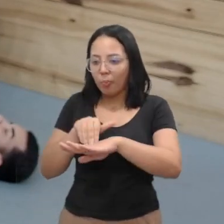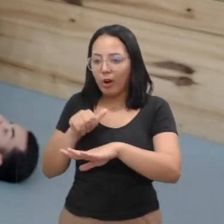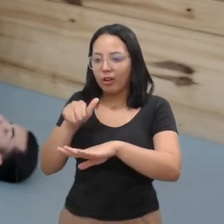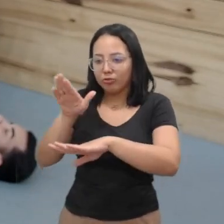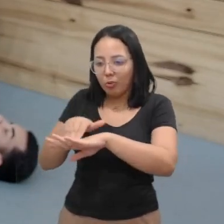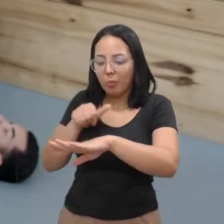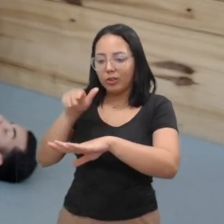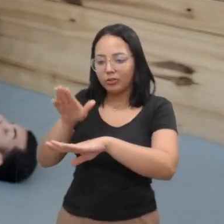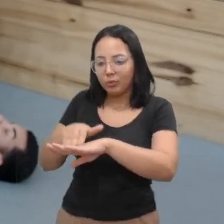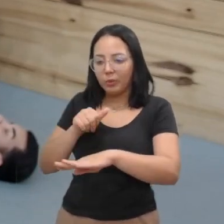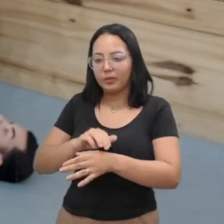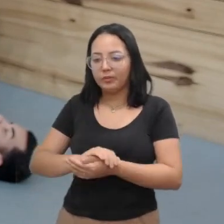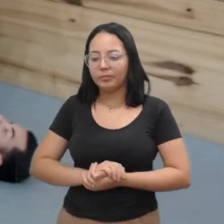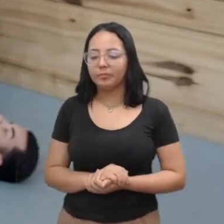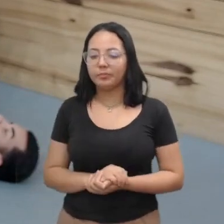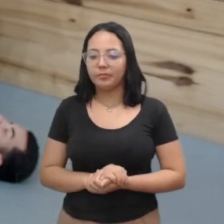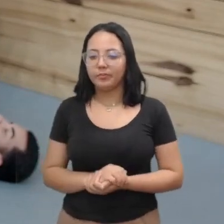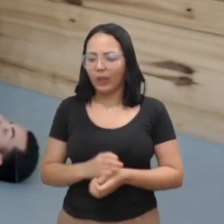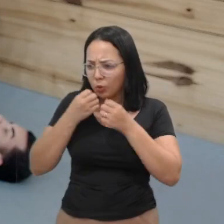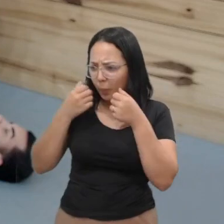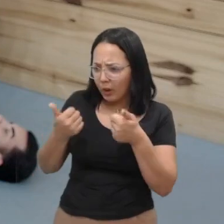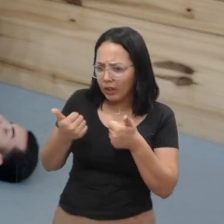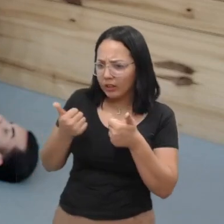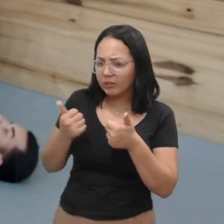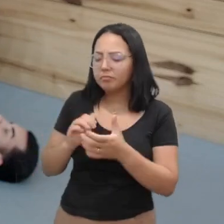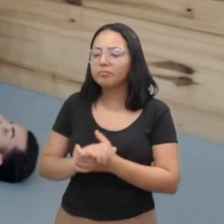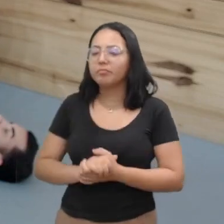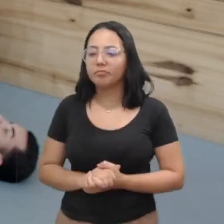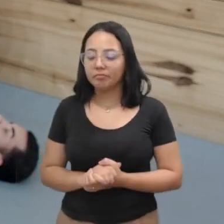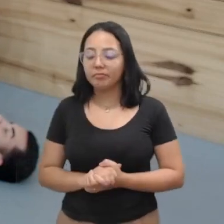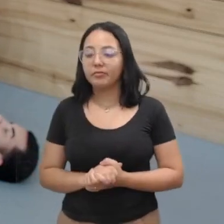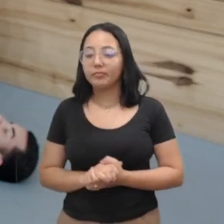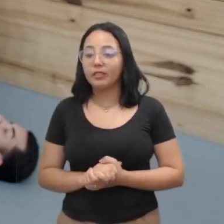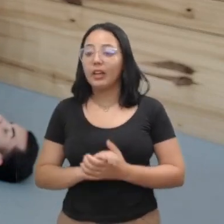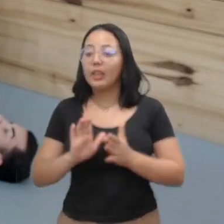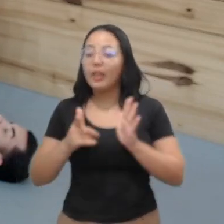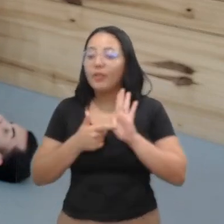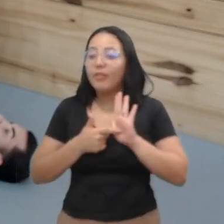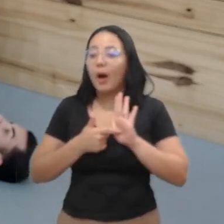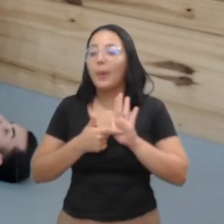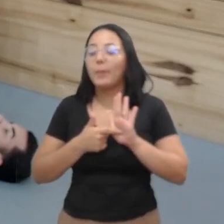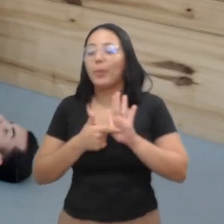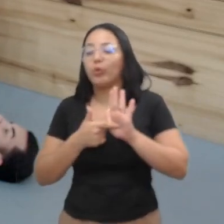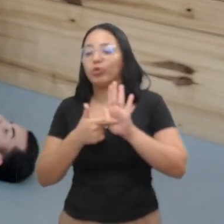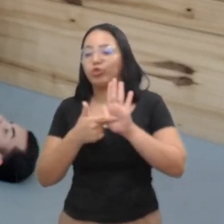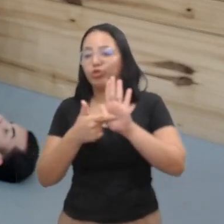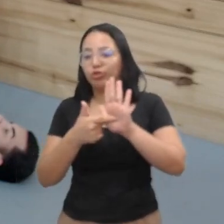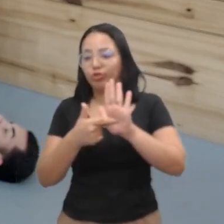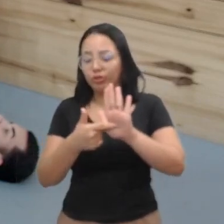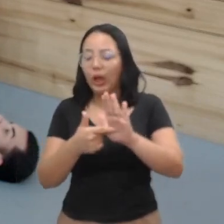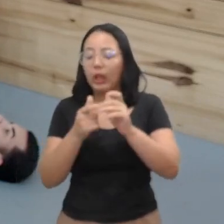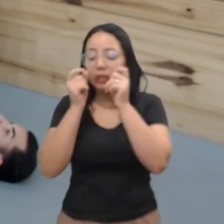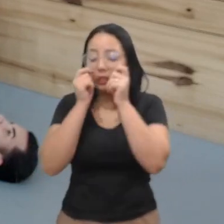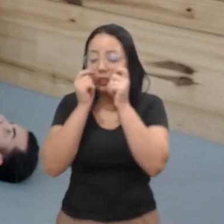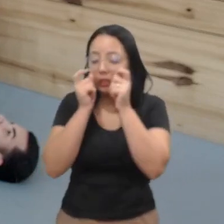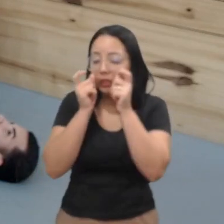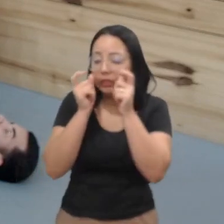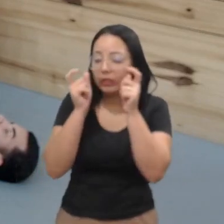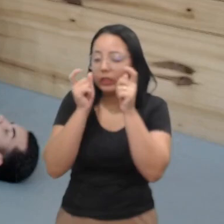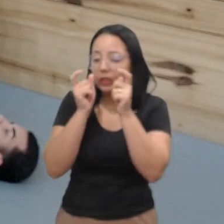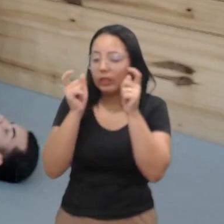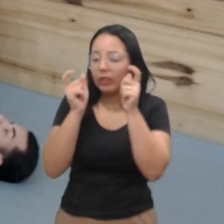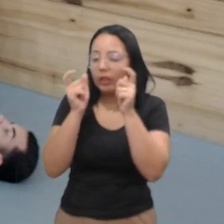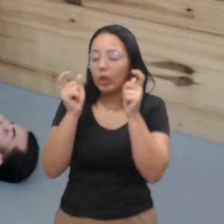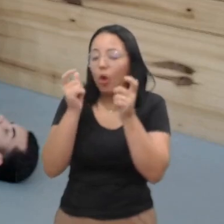senhor, tá tudo bem? E aí ele vai demonstrar que está acordando, né? Que ela está